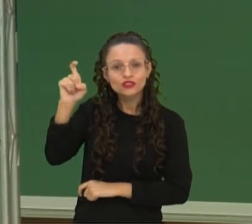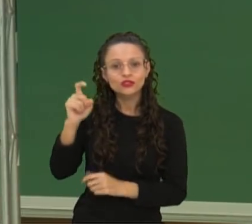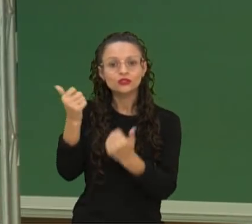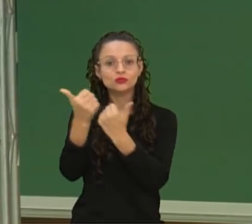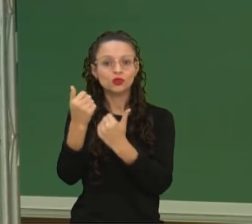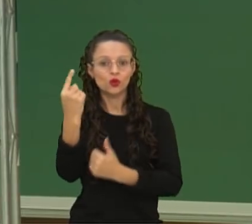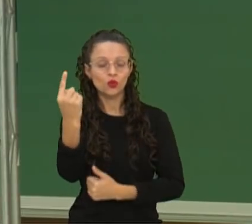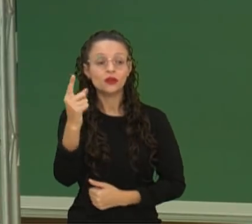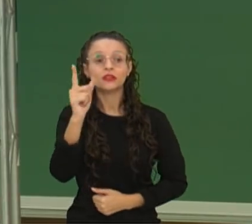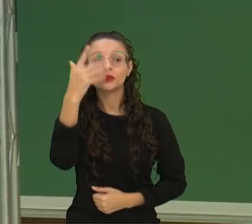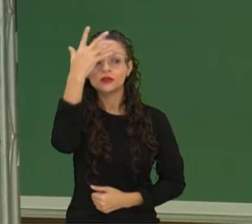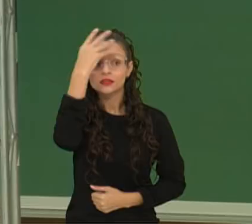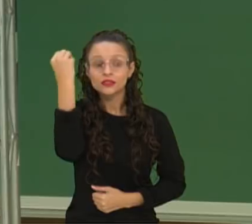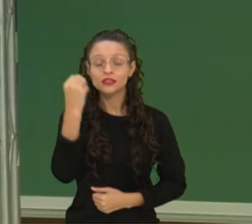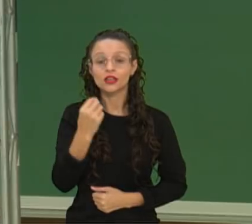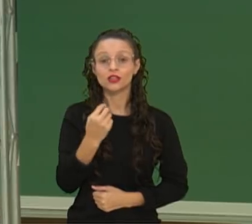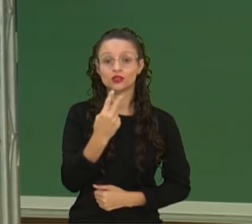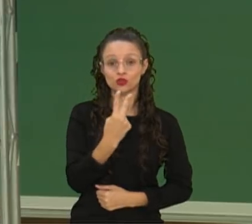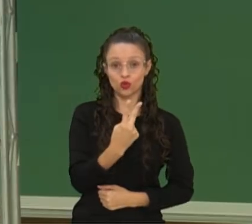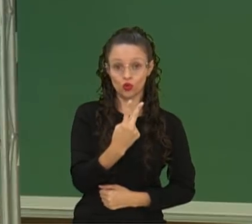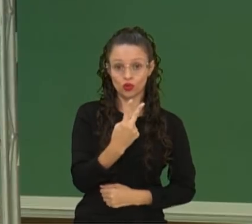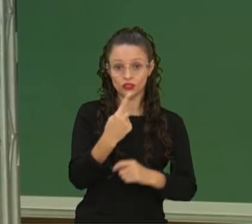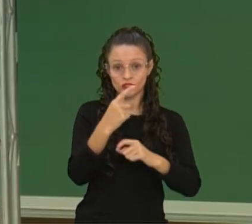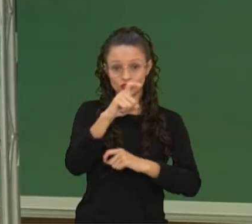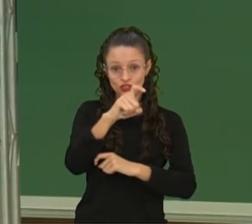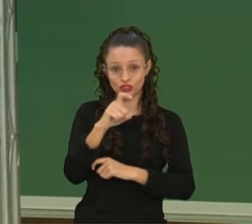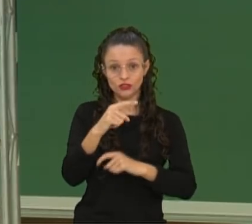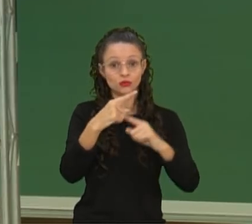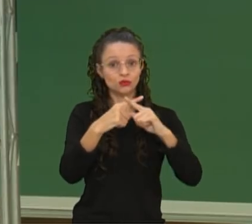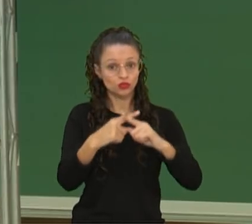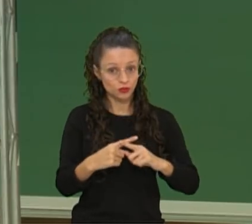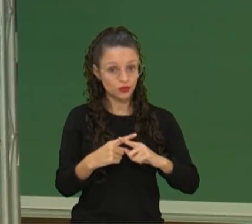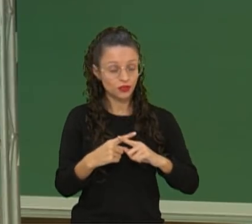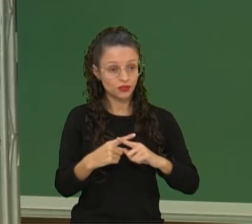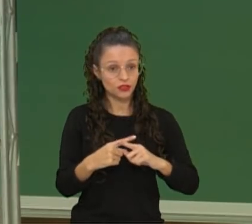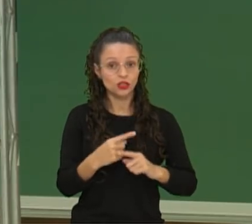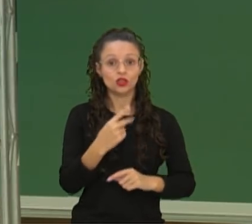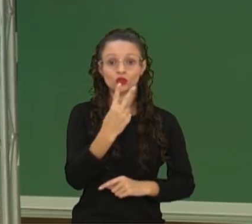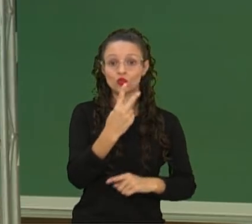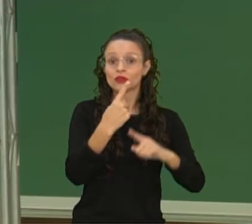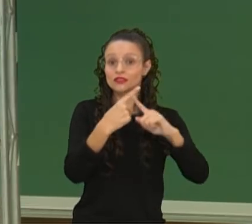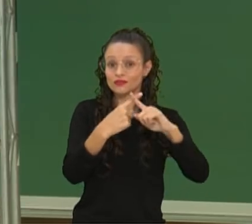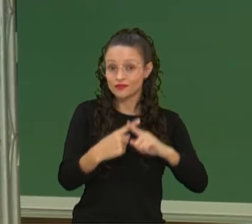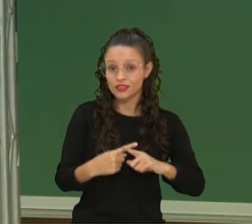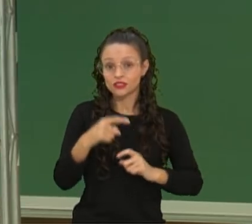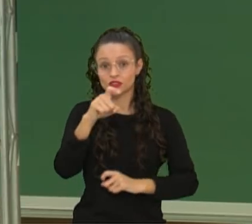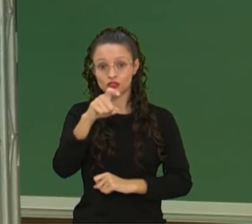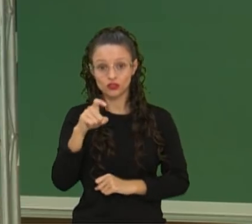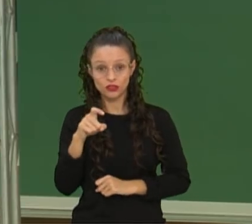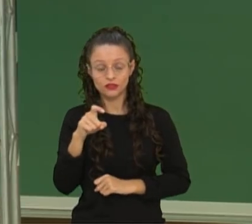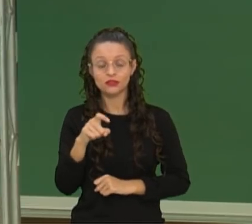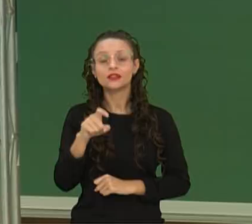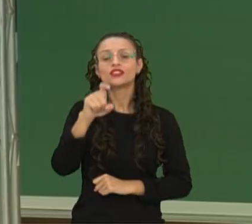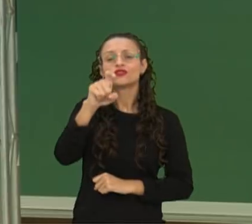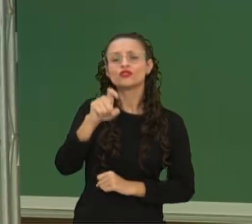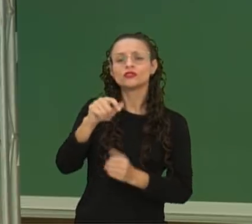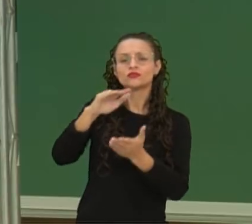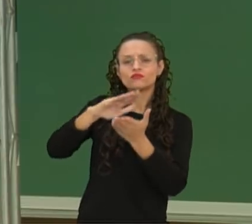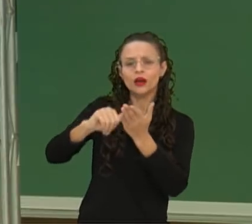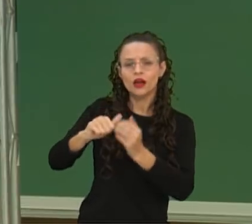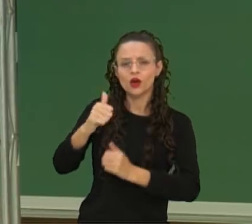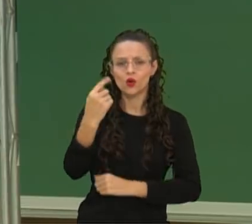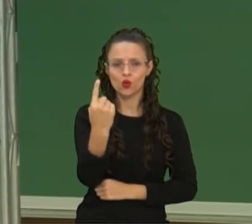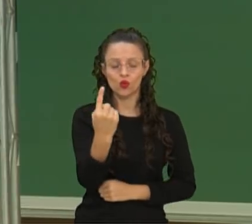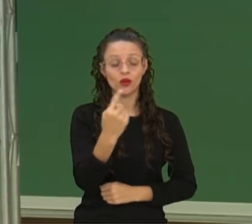aqui, não esqueça que 2x é uma multiplicação que a gente tem aqui, né, 2 vezes o x. Como o x eu vou trocar por 1,